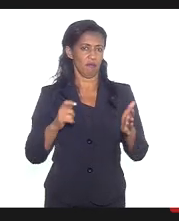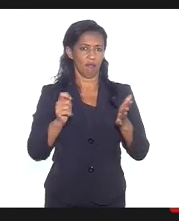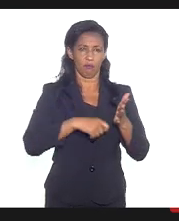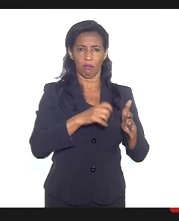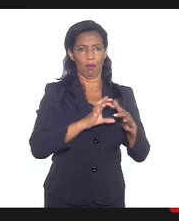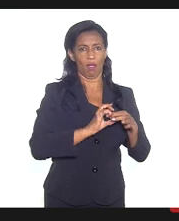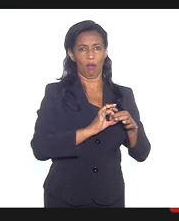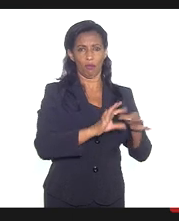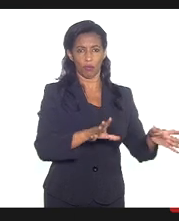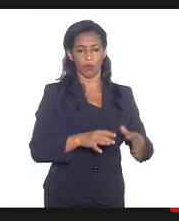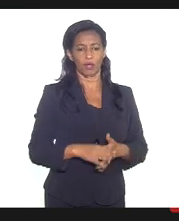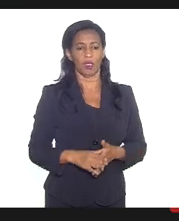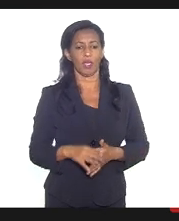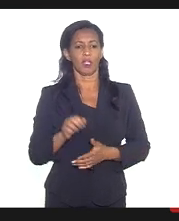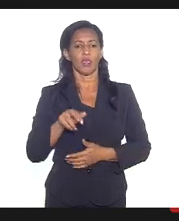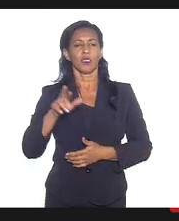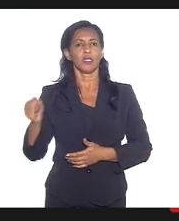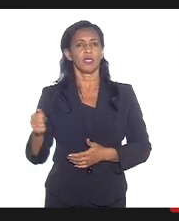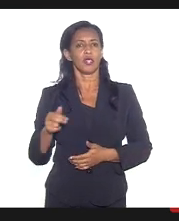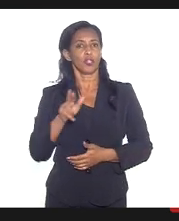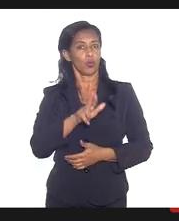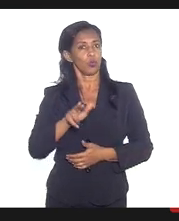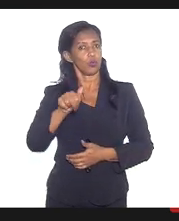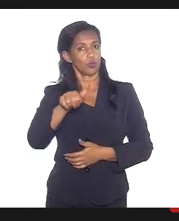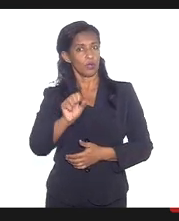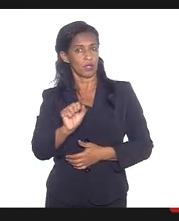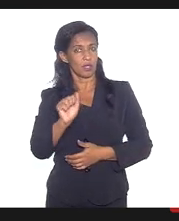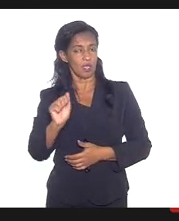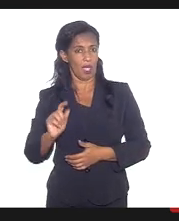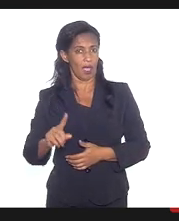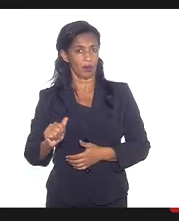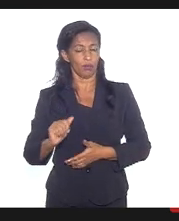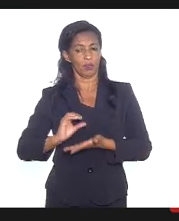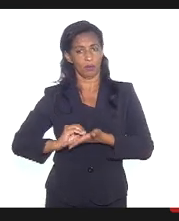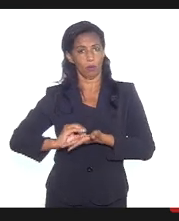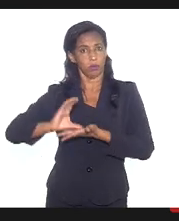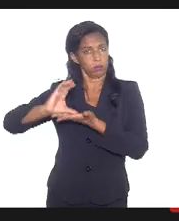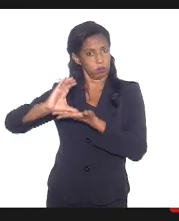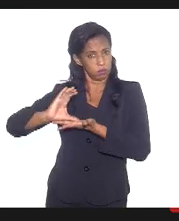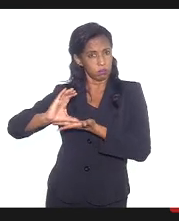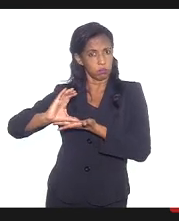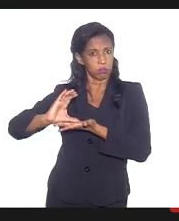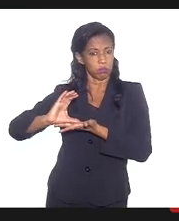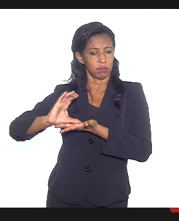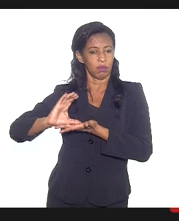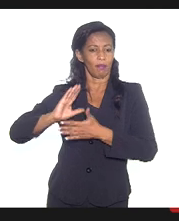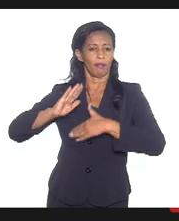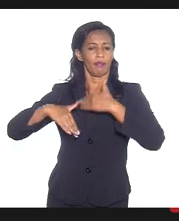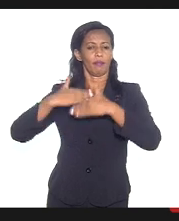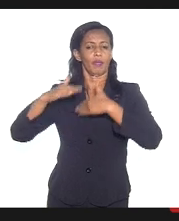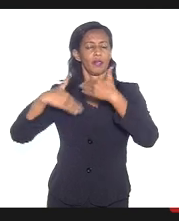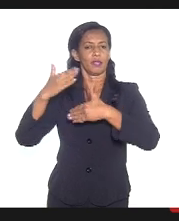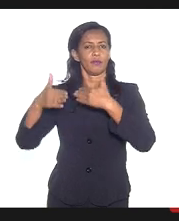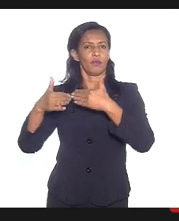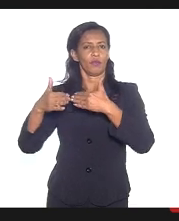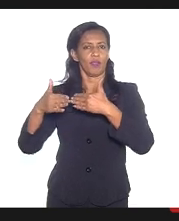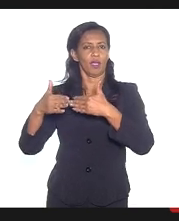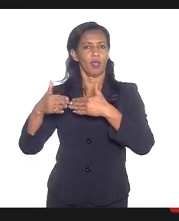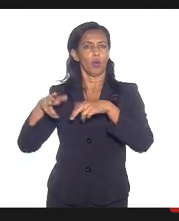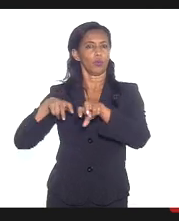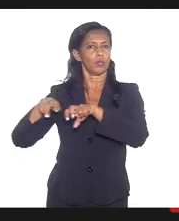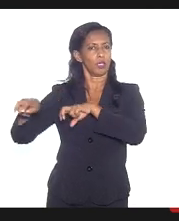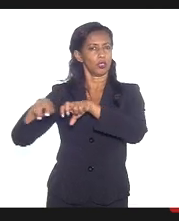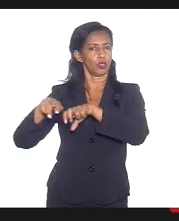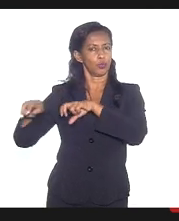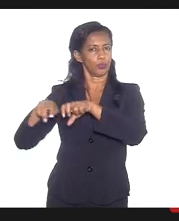autorizar que seja utilizado esse montante para desenvolver os meios de transporte, então, não